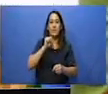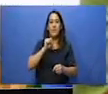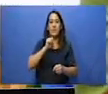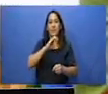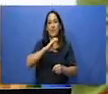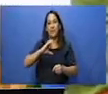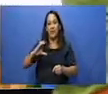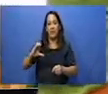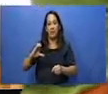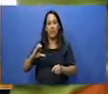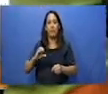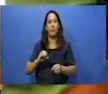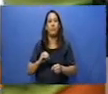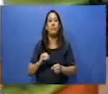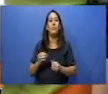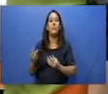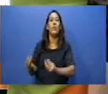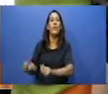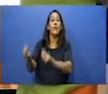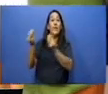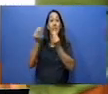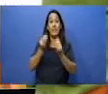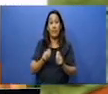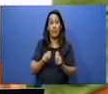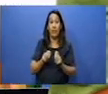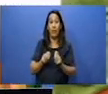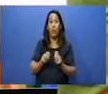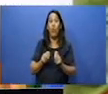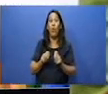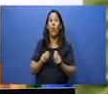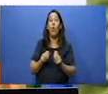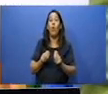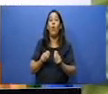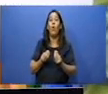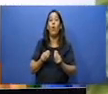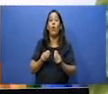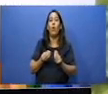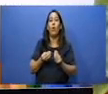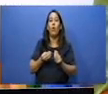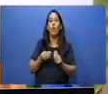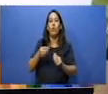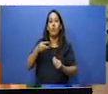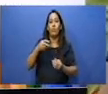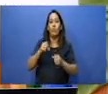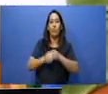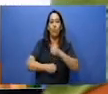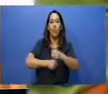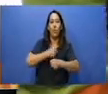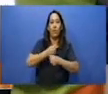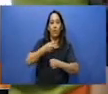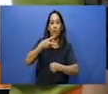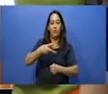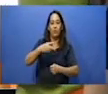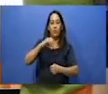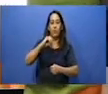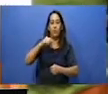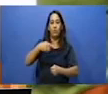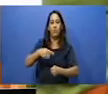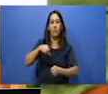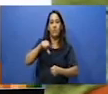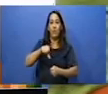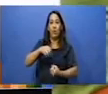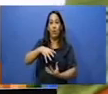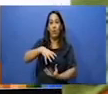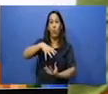Santa Catarina, recebeu mais uma atração em 2019, um ovo da Páscoa gigante